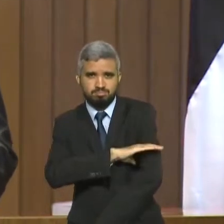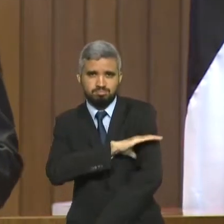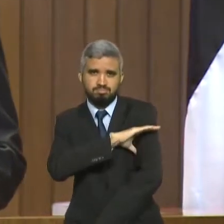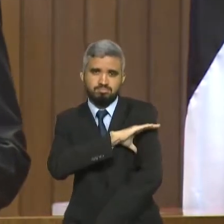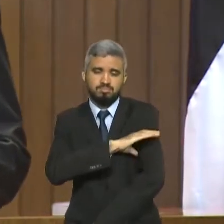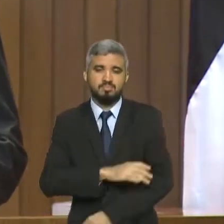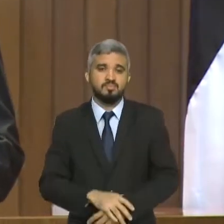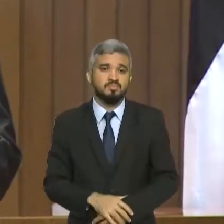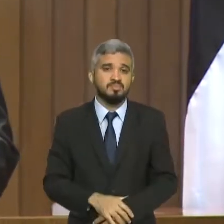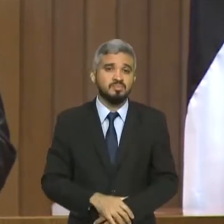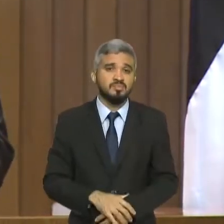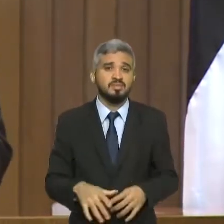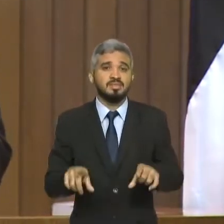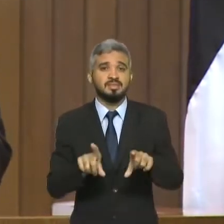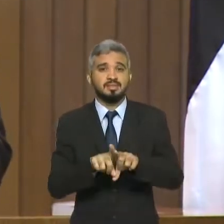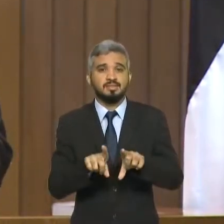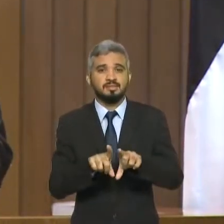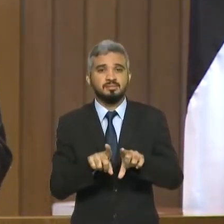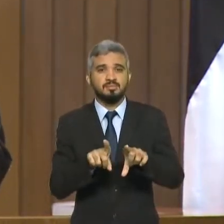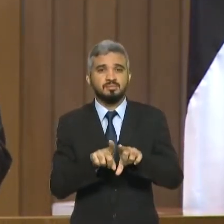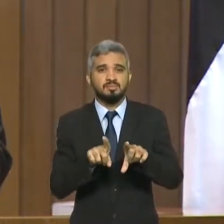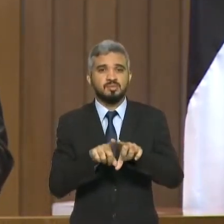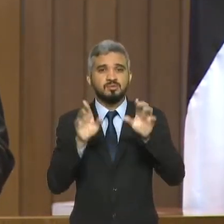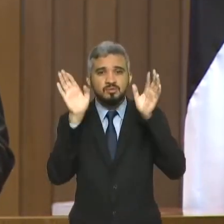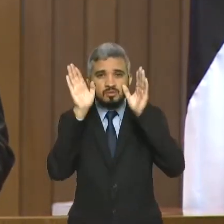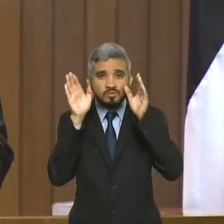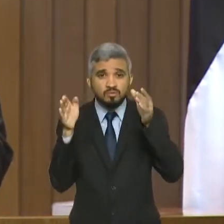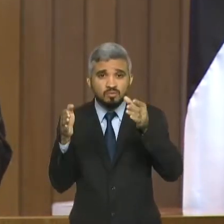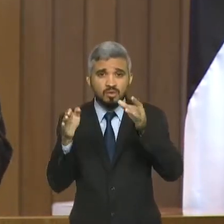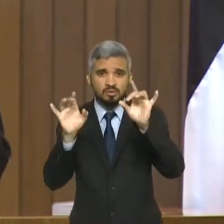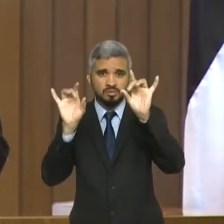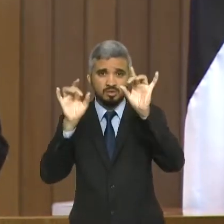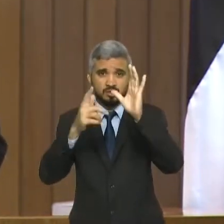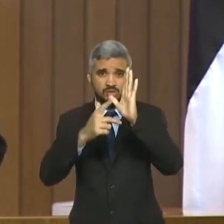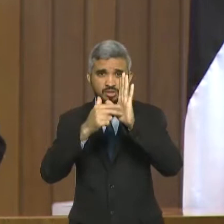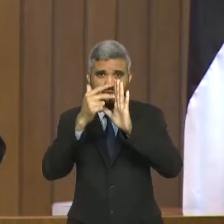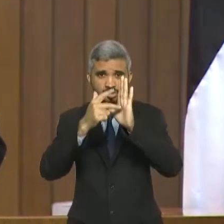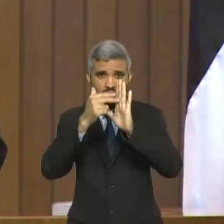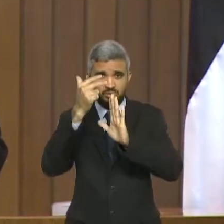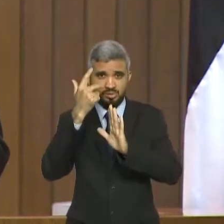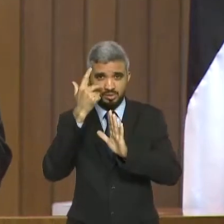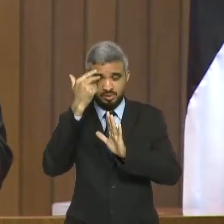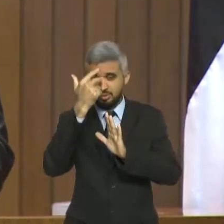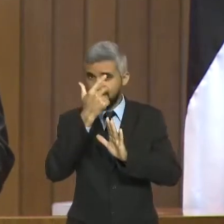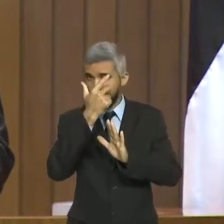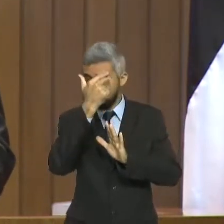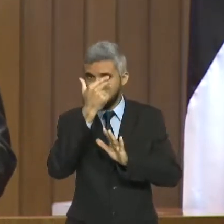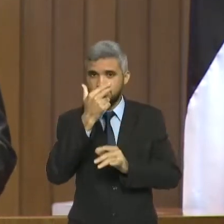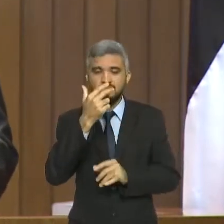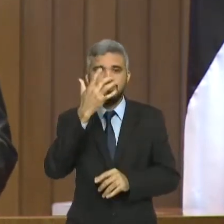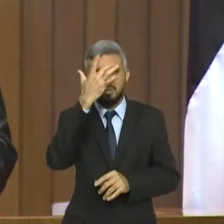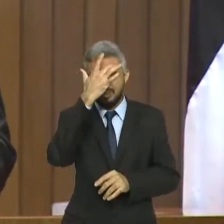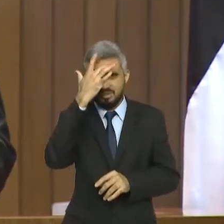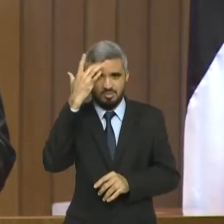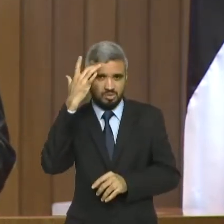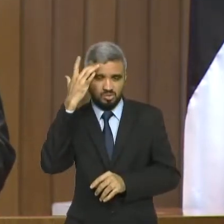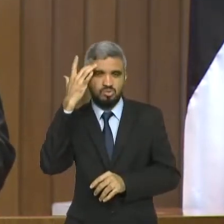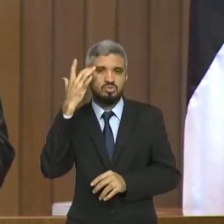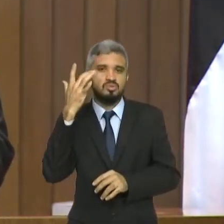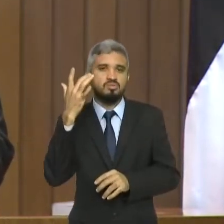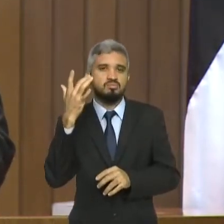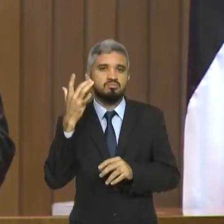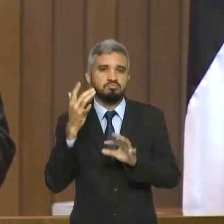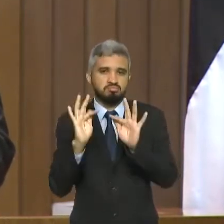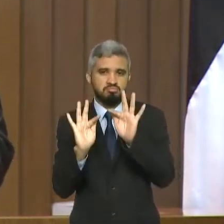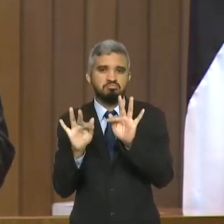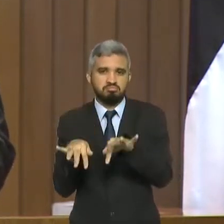cirurgias que foram realizadas naquele local, mais de 600 pessoas beneficiadas que puderam sair de lá com